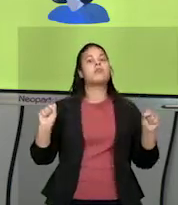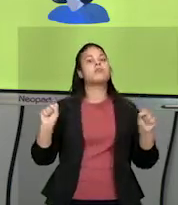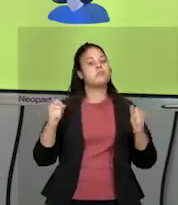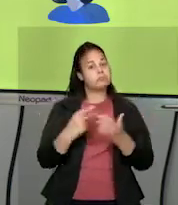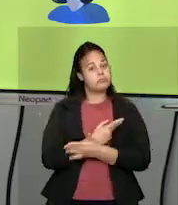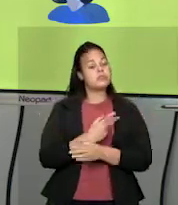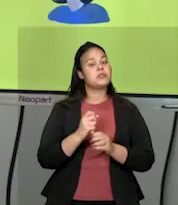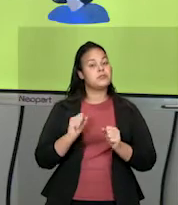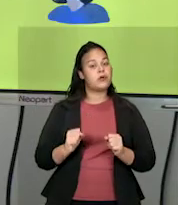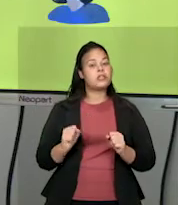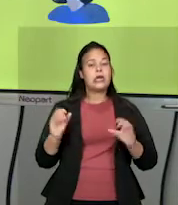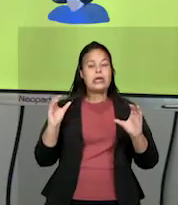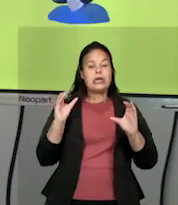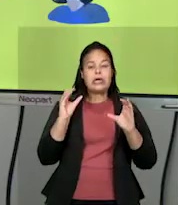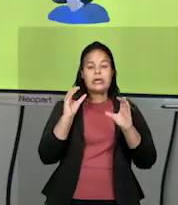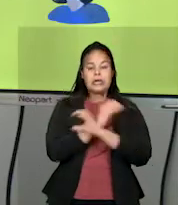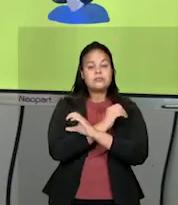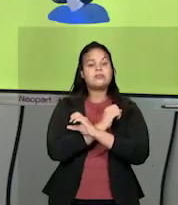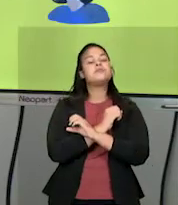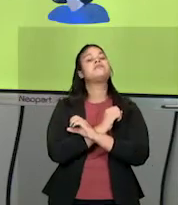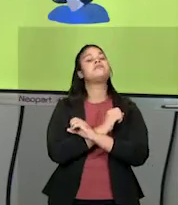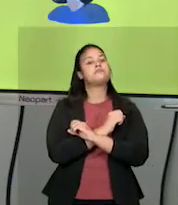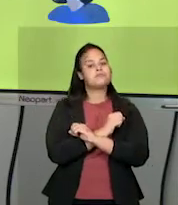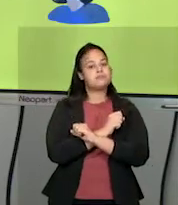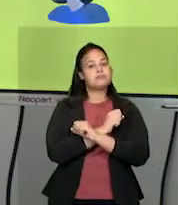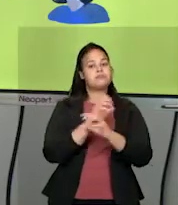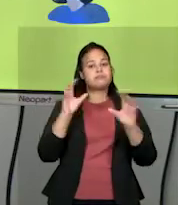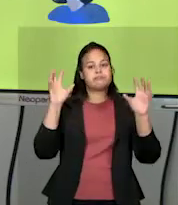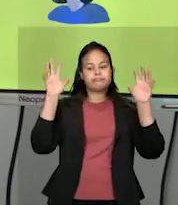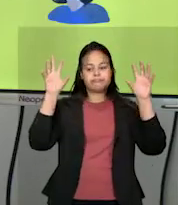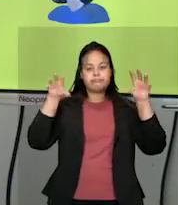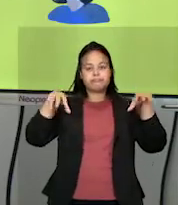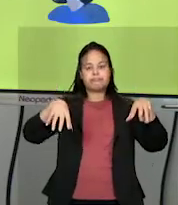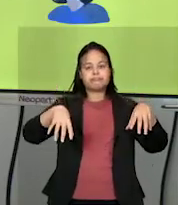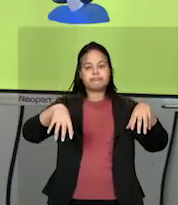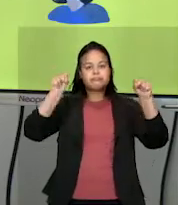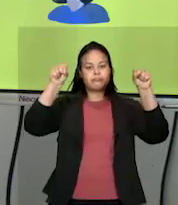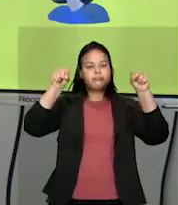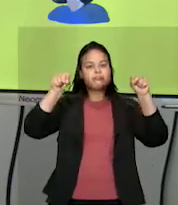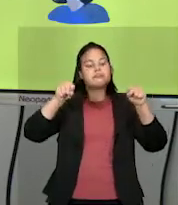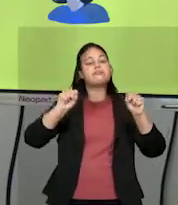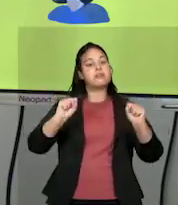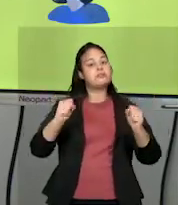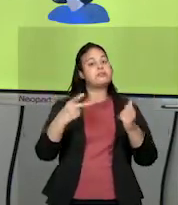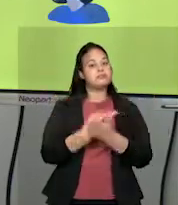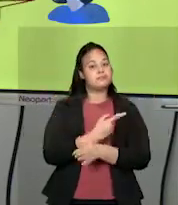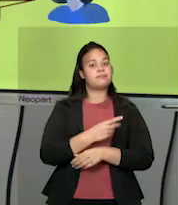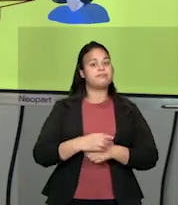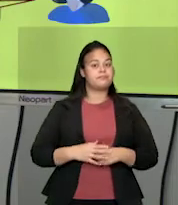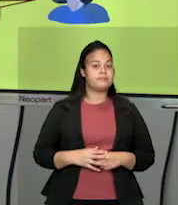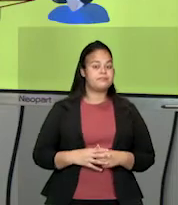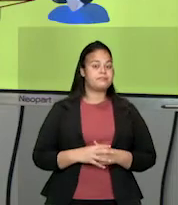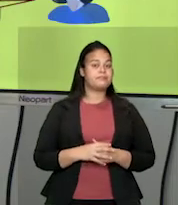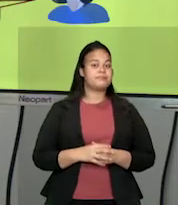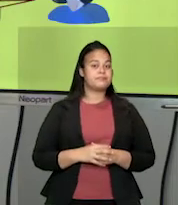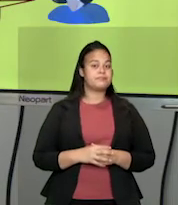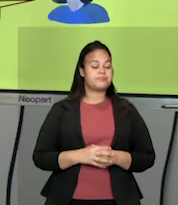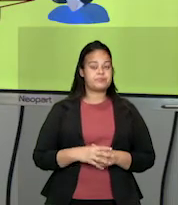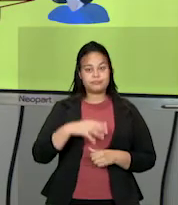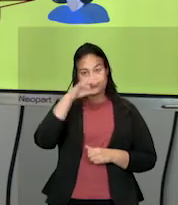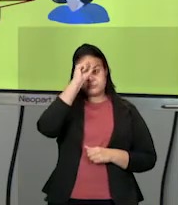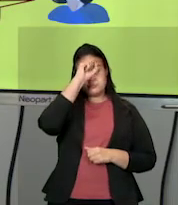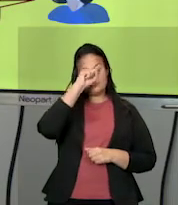um superaquecimento e queimar todos os equipamentos que estiverem ligados. Nós